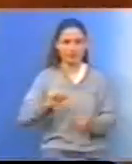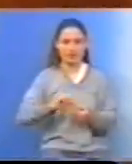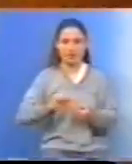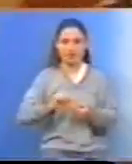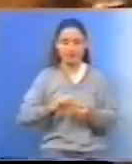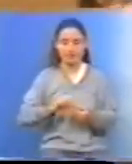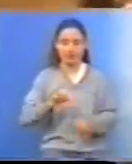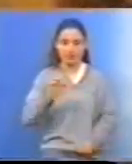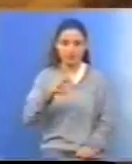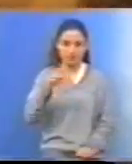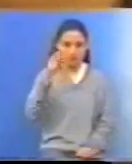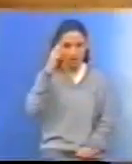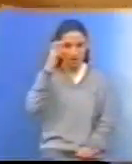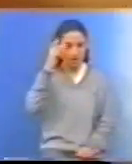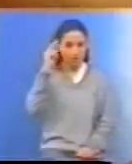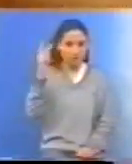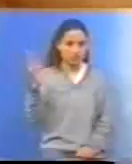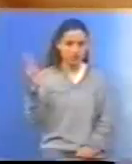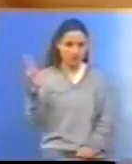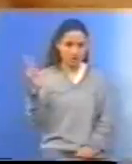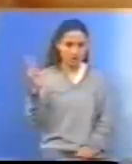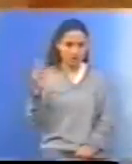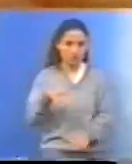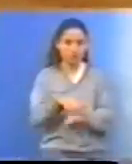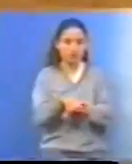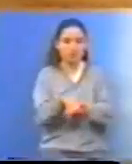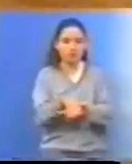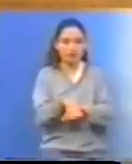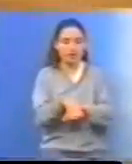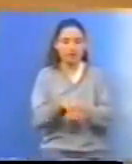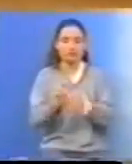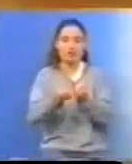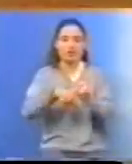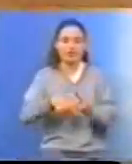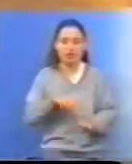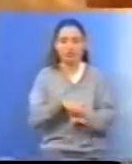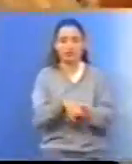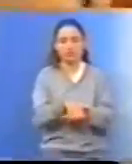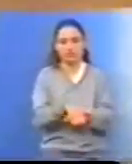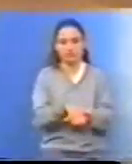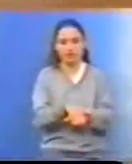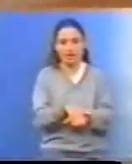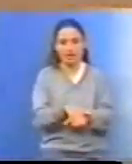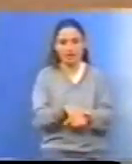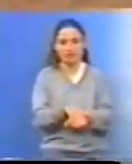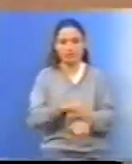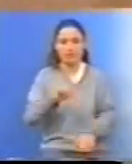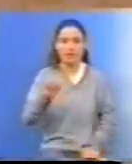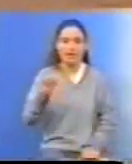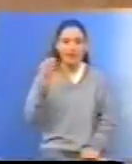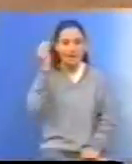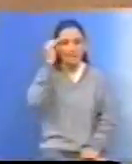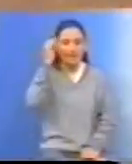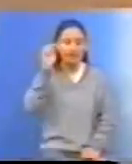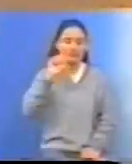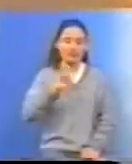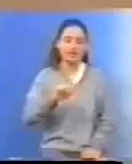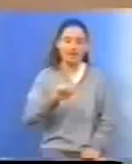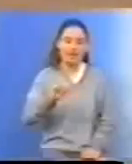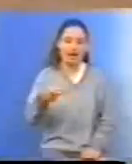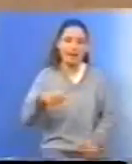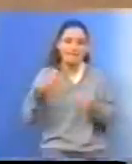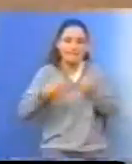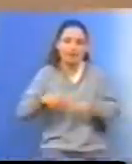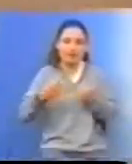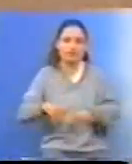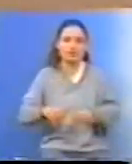pira. É, porque tem gente que diz isso, que é preciso pôr para fora, se não sobe. E eu estou falando aqui porque, se ainda não te